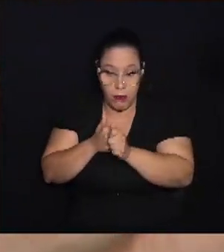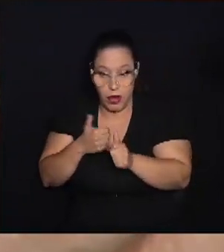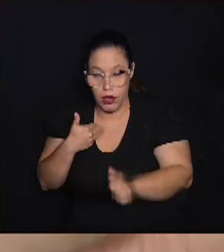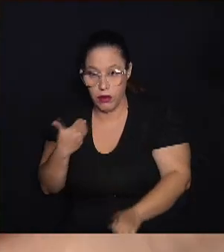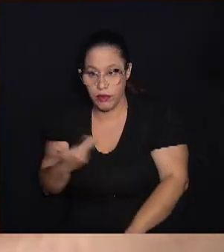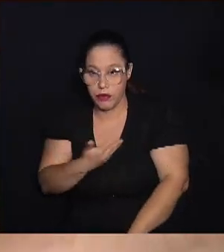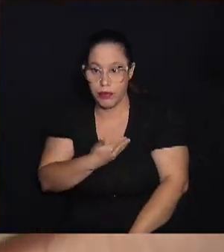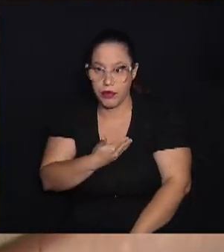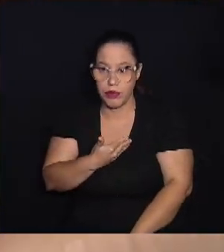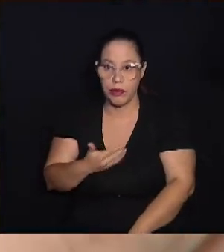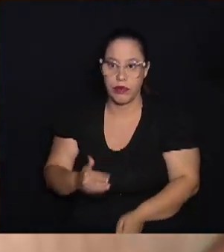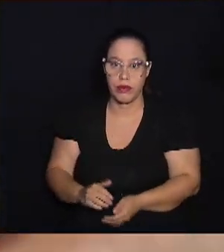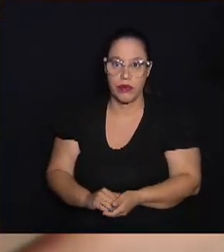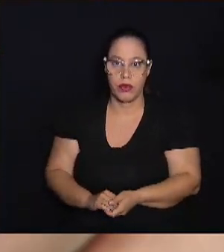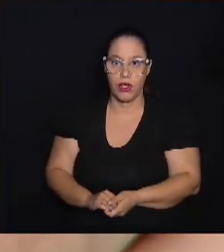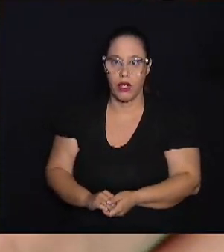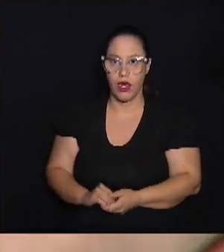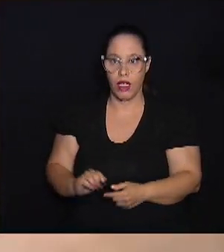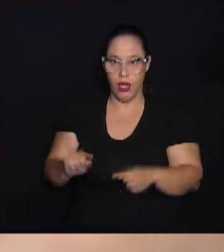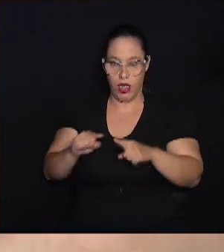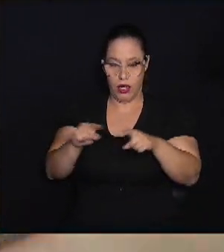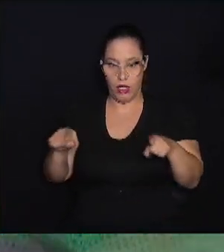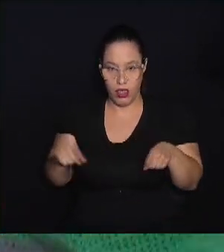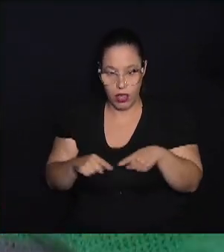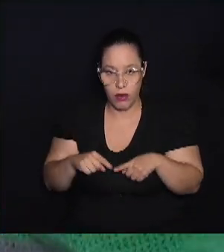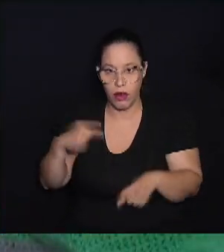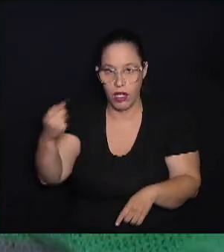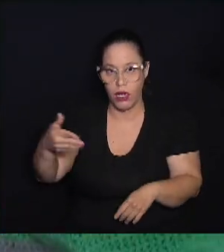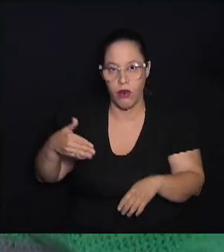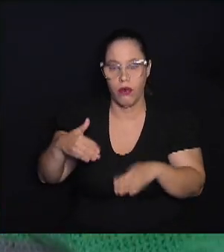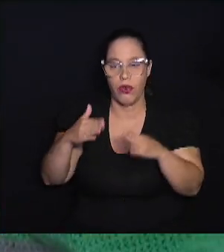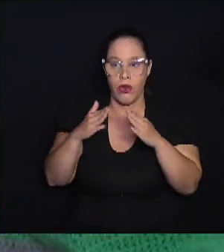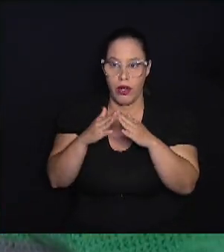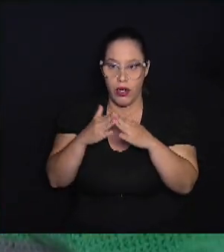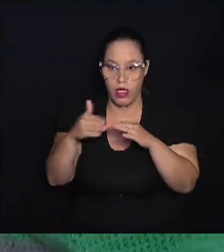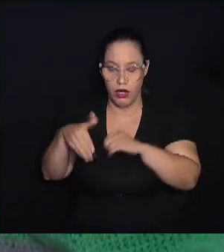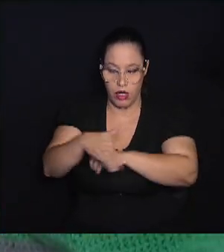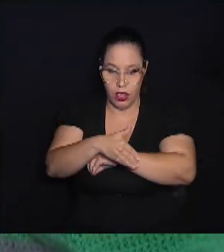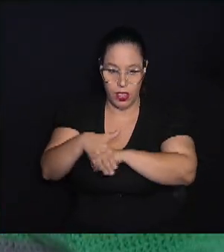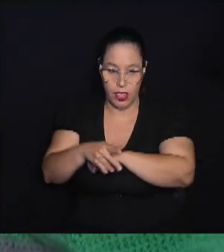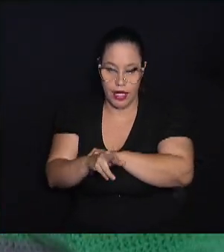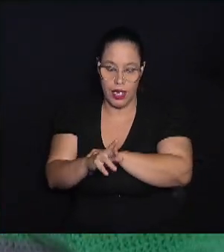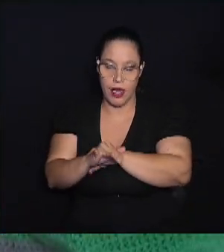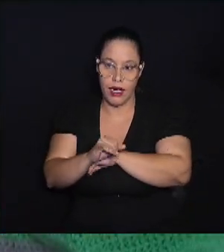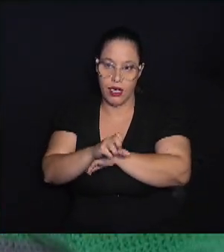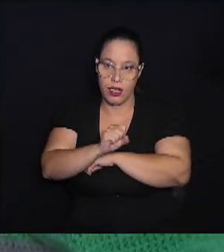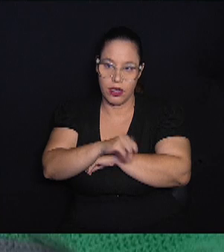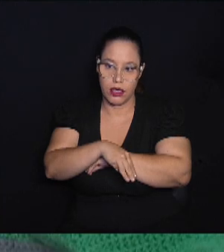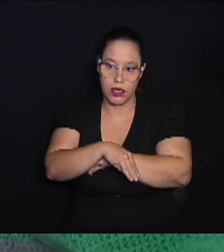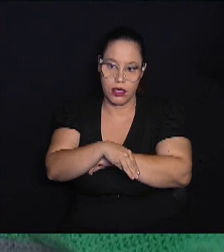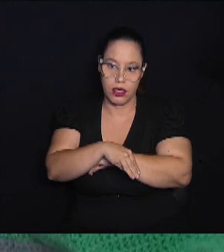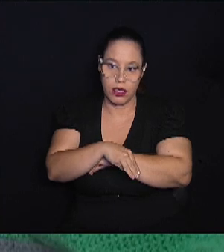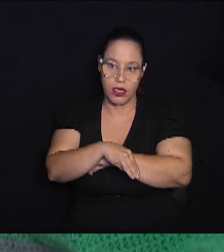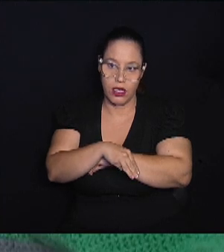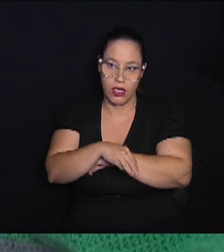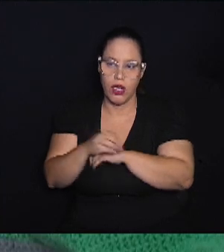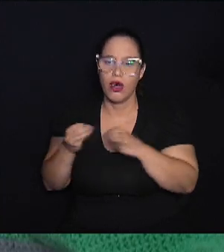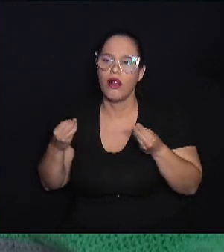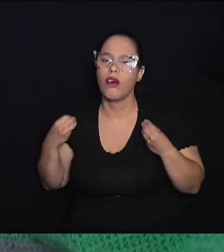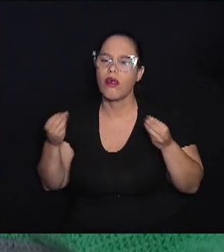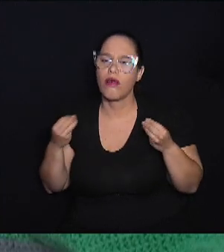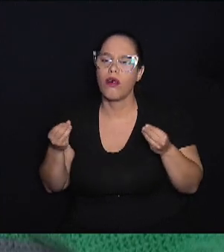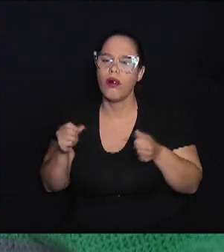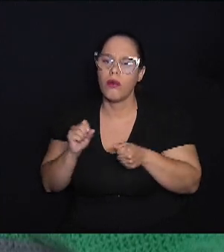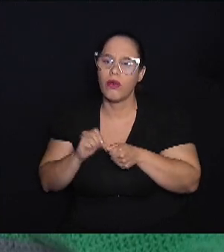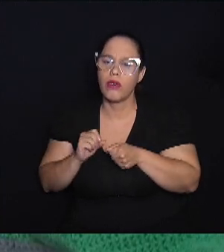ficam fora de casa, nas garagens, né, nos estacionamentos, que a gente sempre vê que infelizmente isso é muito comum,